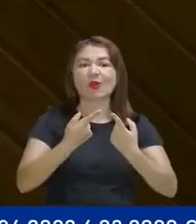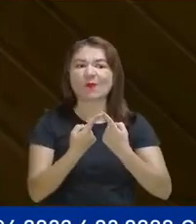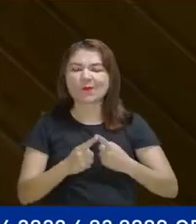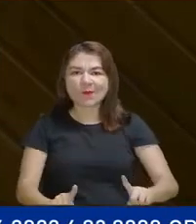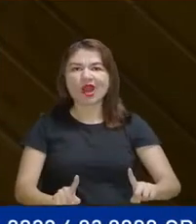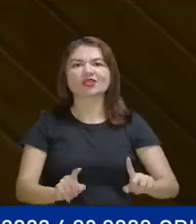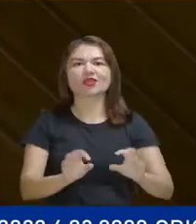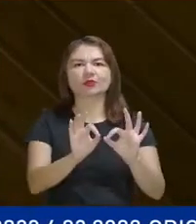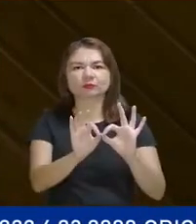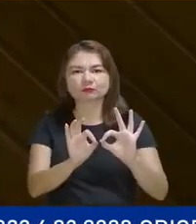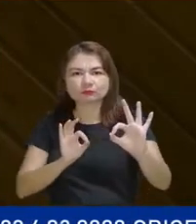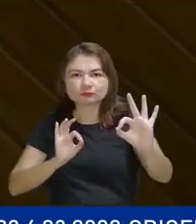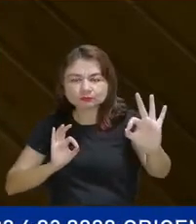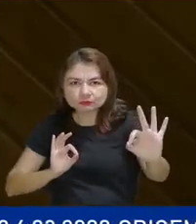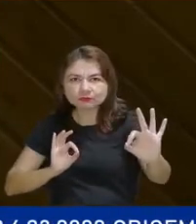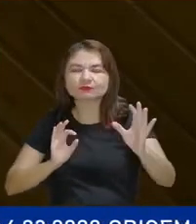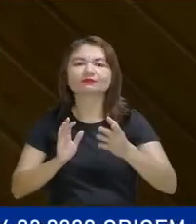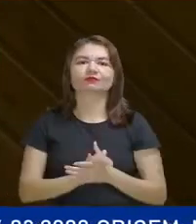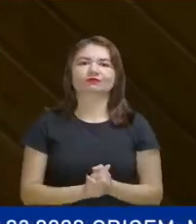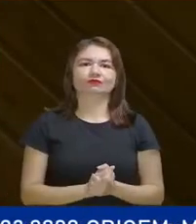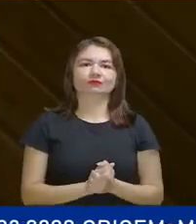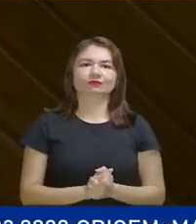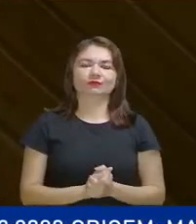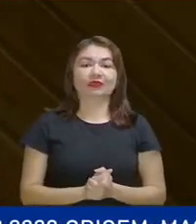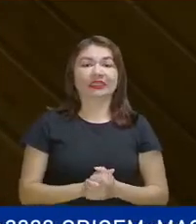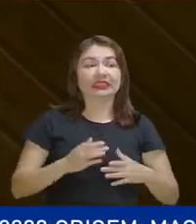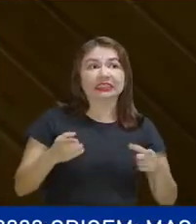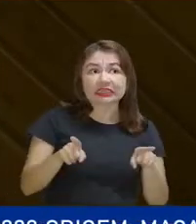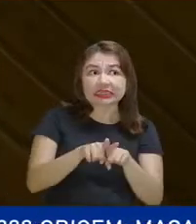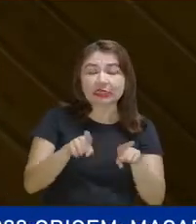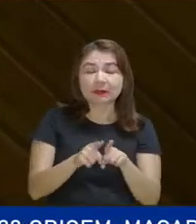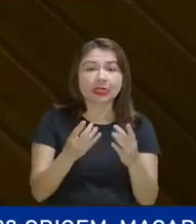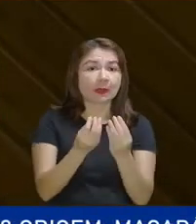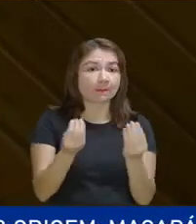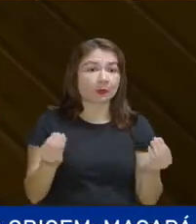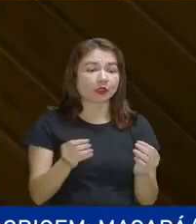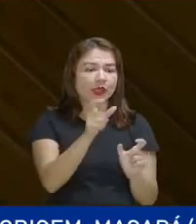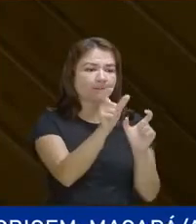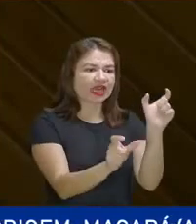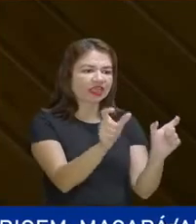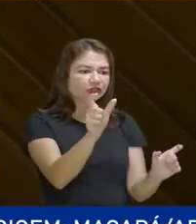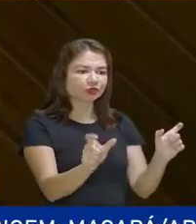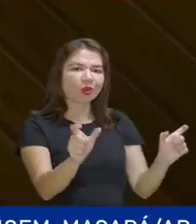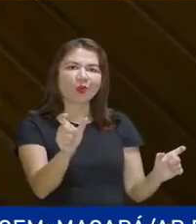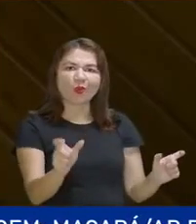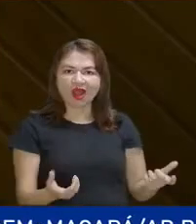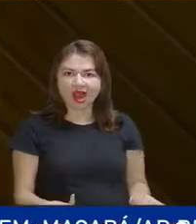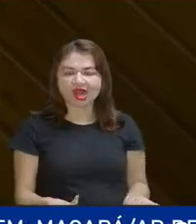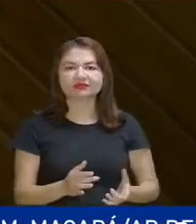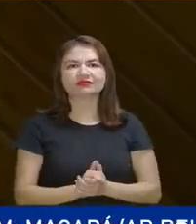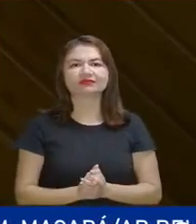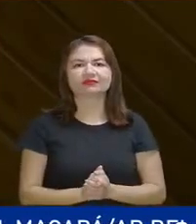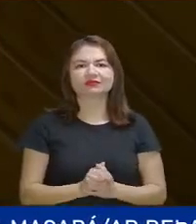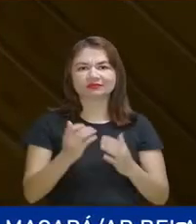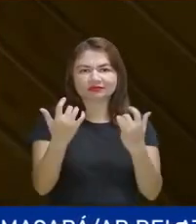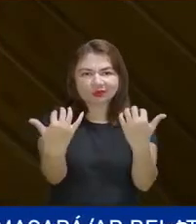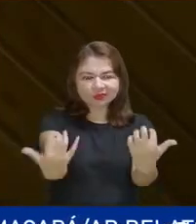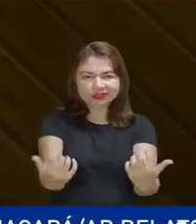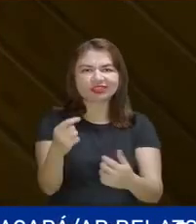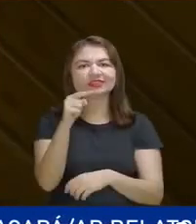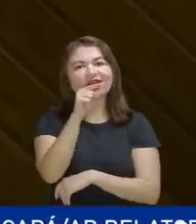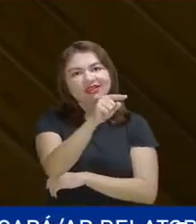réus e Vossa Excelência, com a atitude de deferir que essa audiência de instrução tivesse sido em